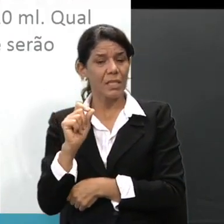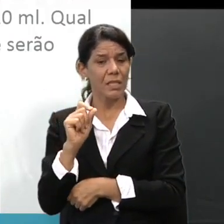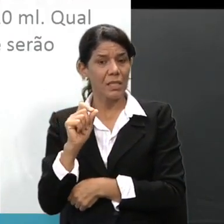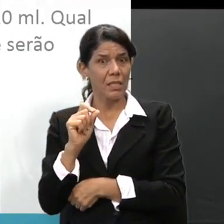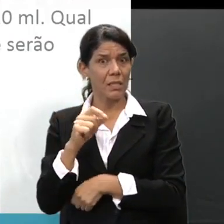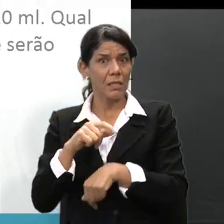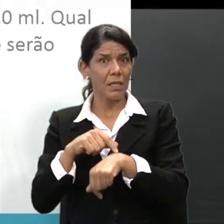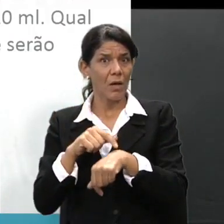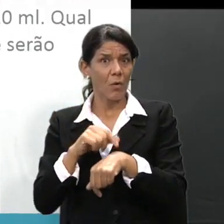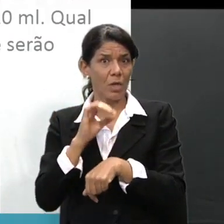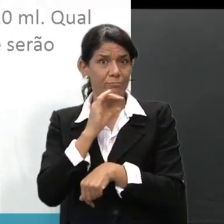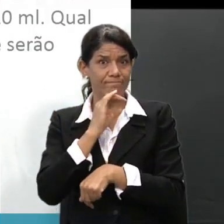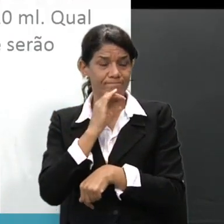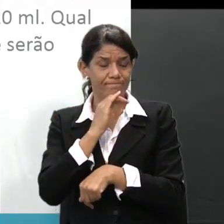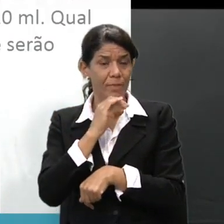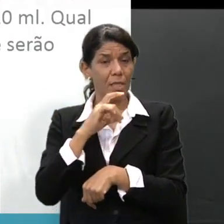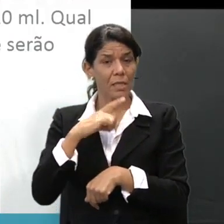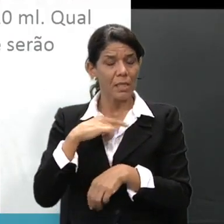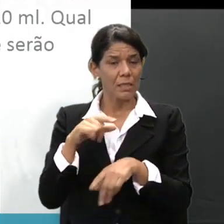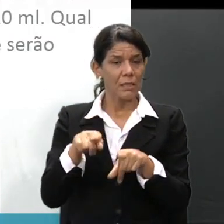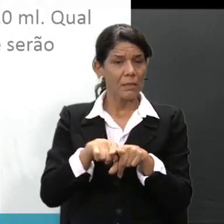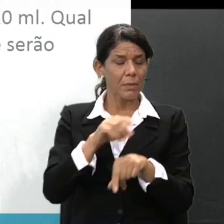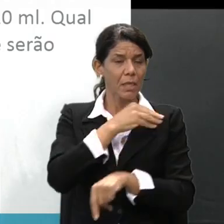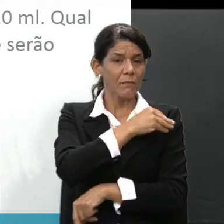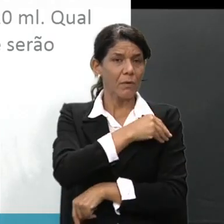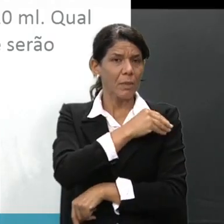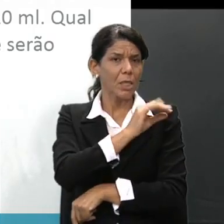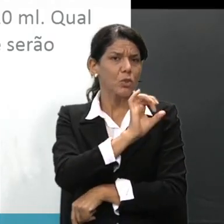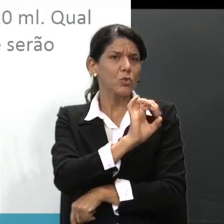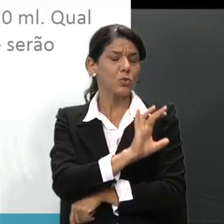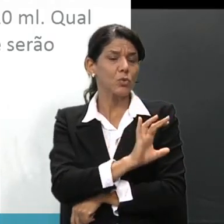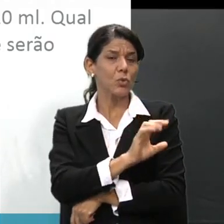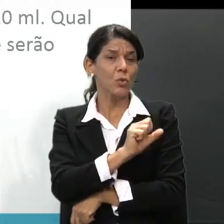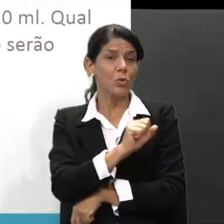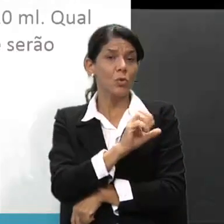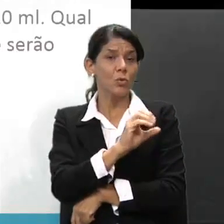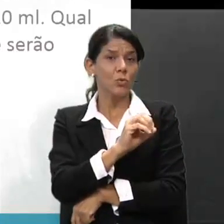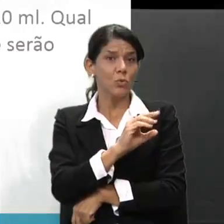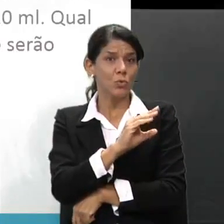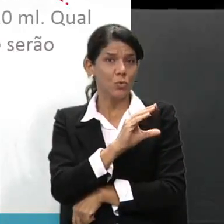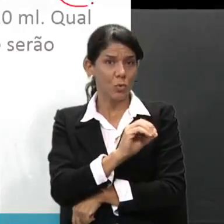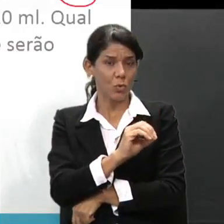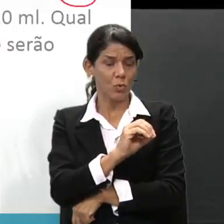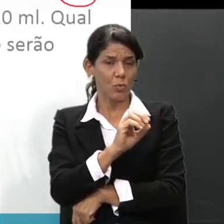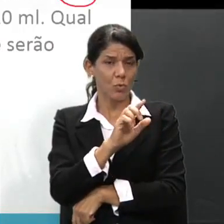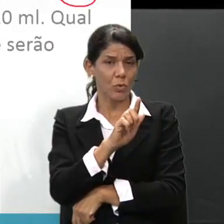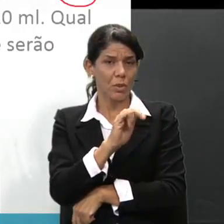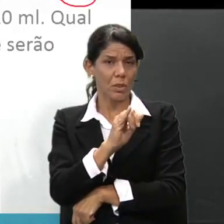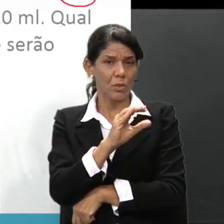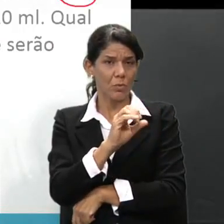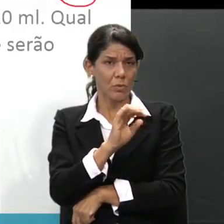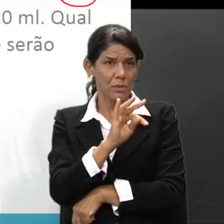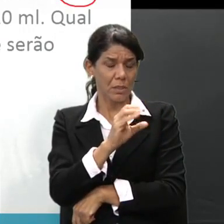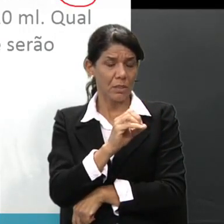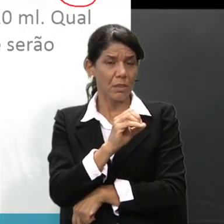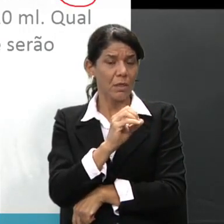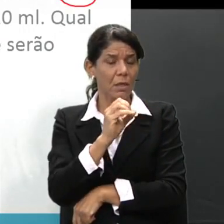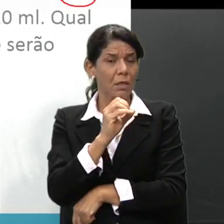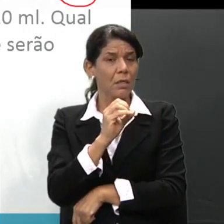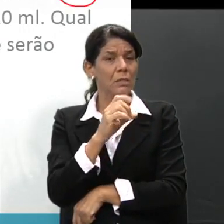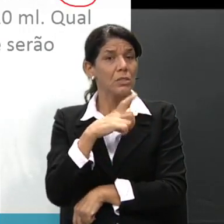é imediata. Temos na enfermaria apenas soro glicosado numa concentração